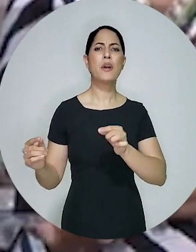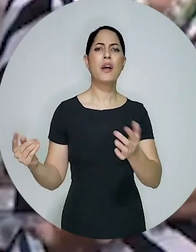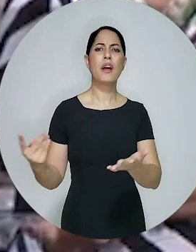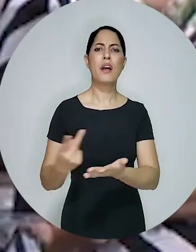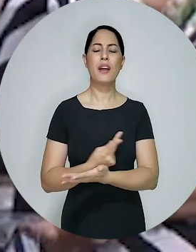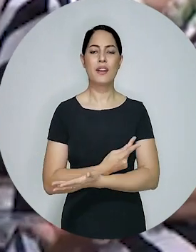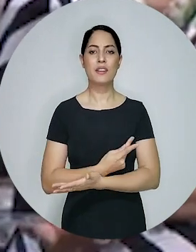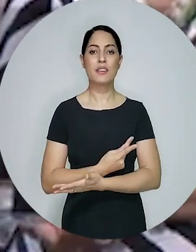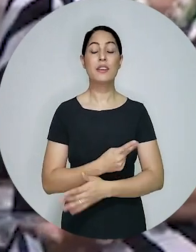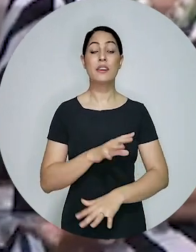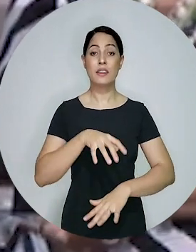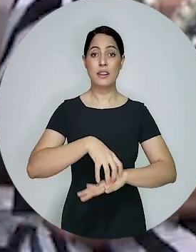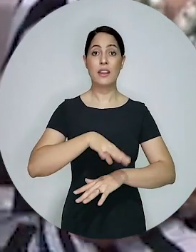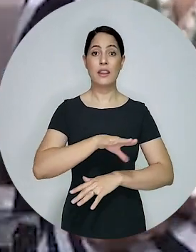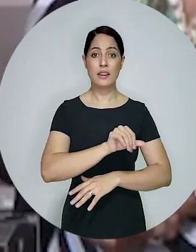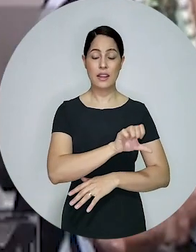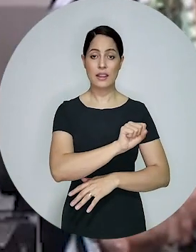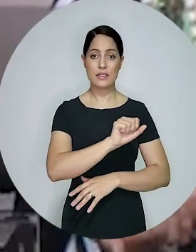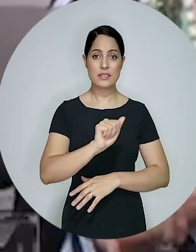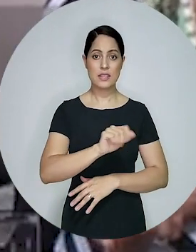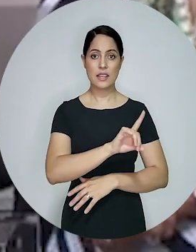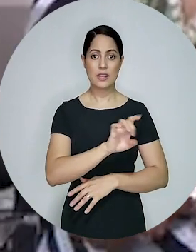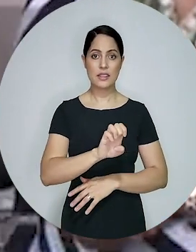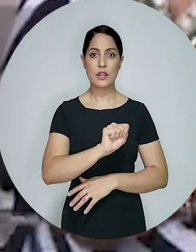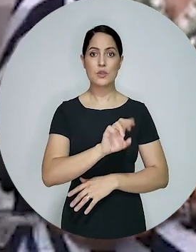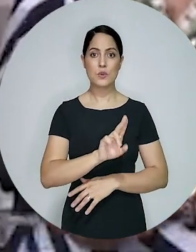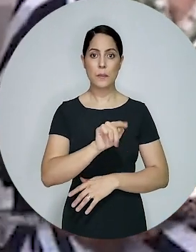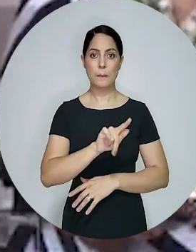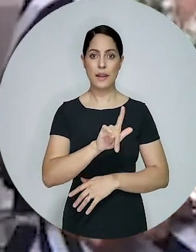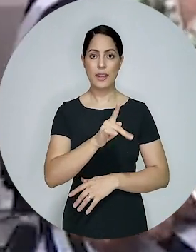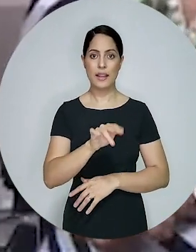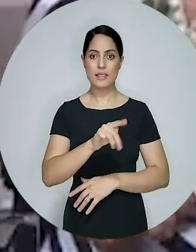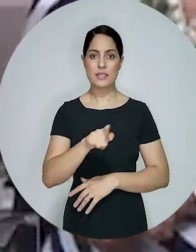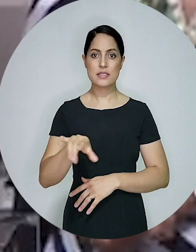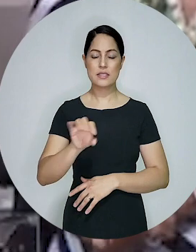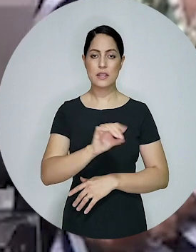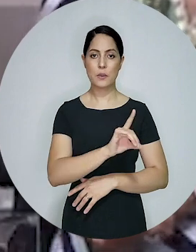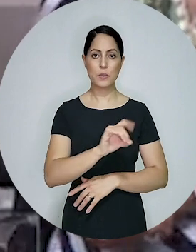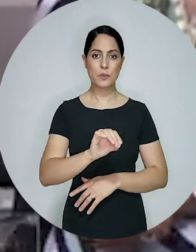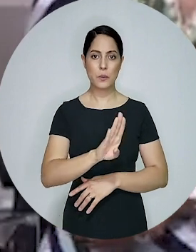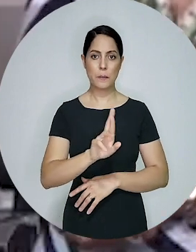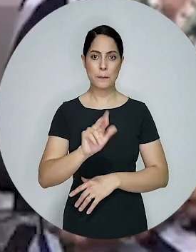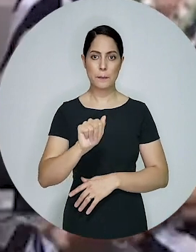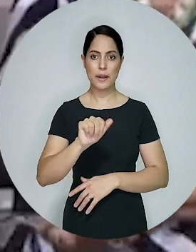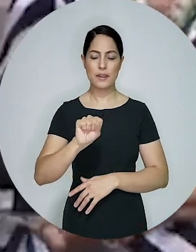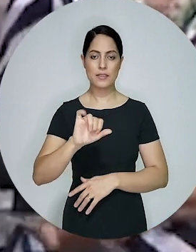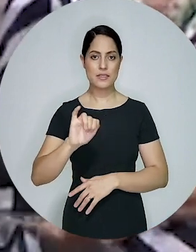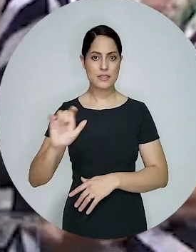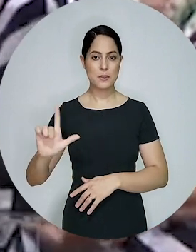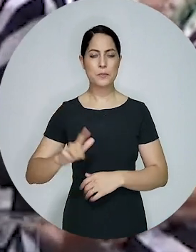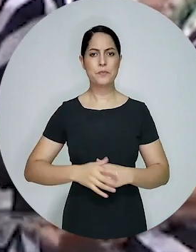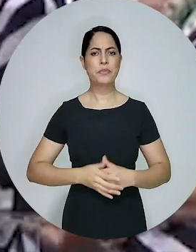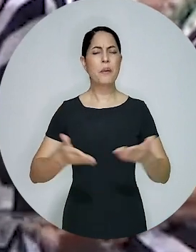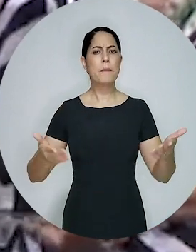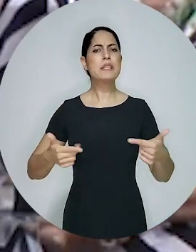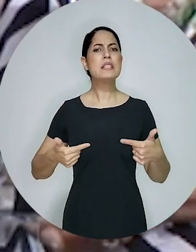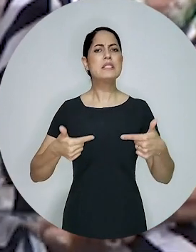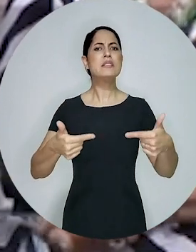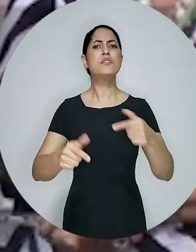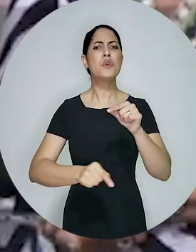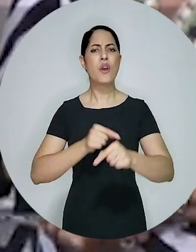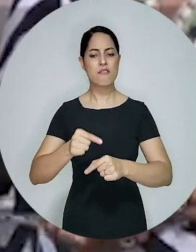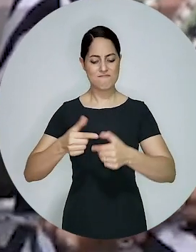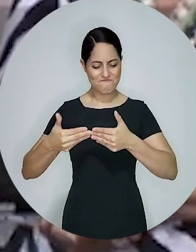da denominada Casa de Suplicação do Brasil. Essa iniciativa é mais um passo que